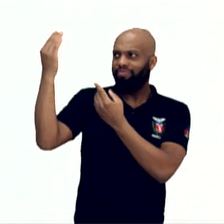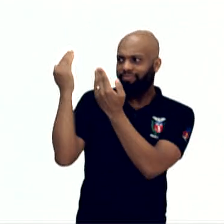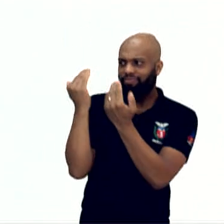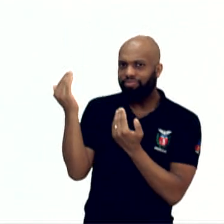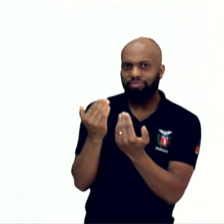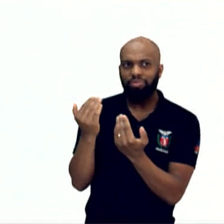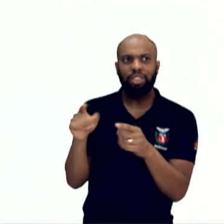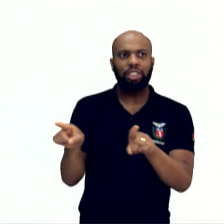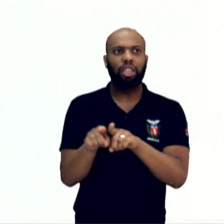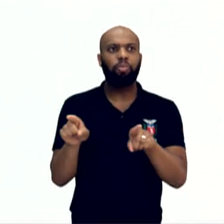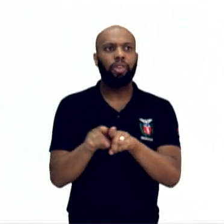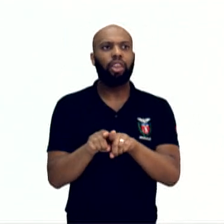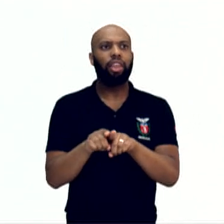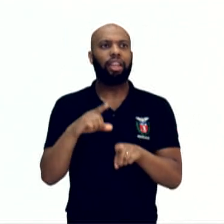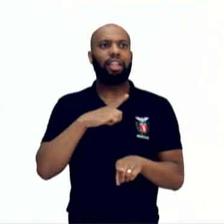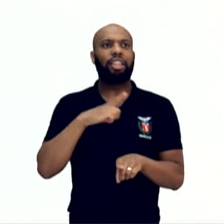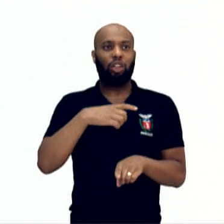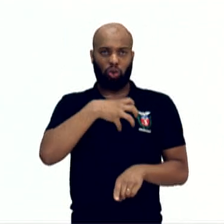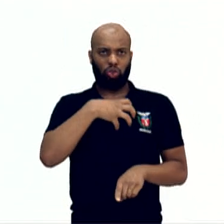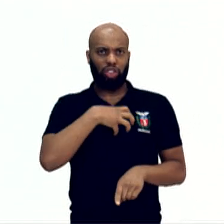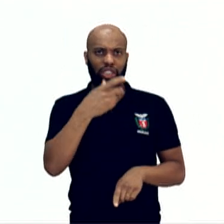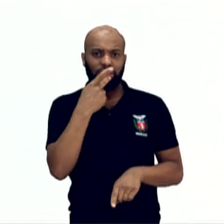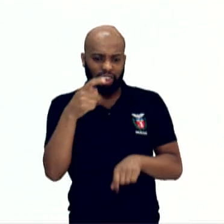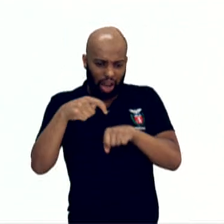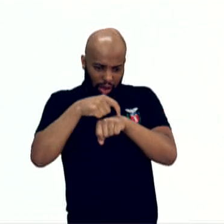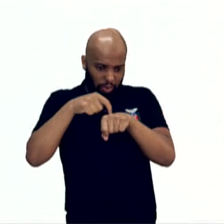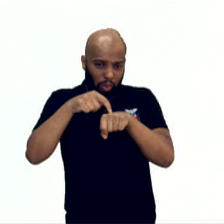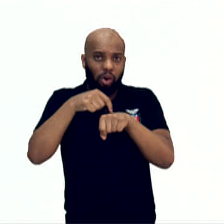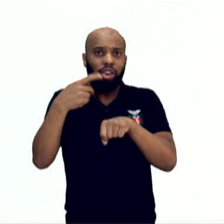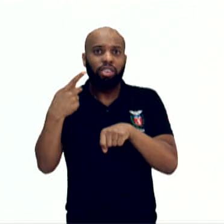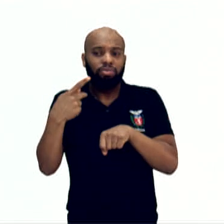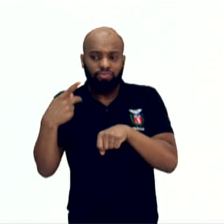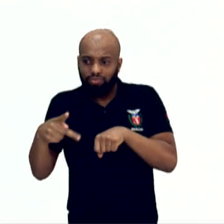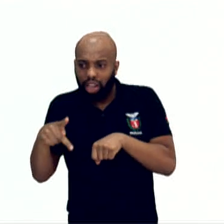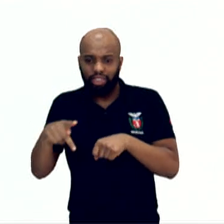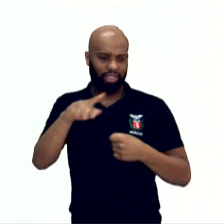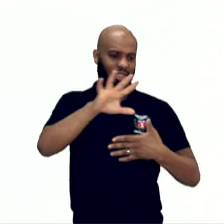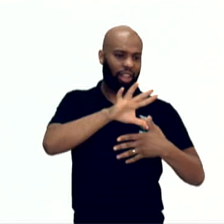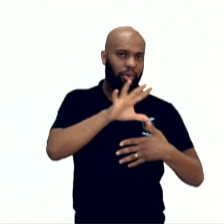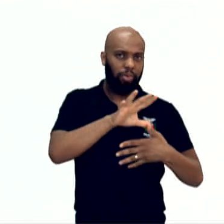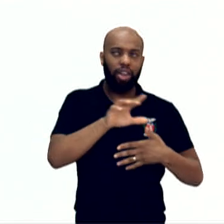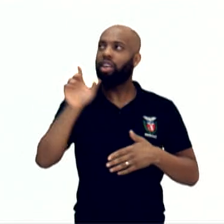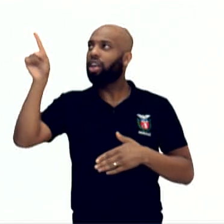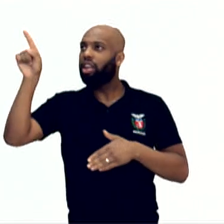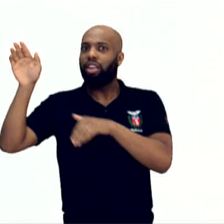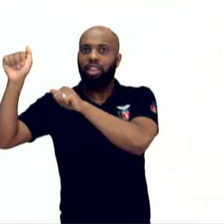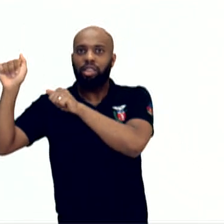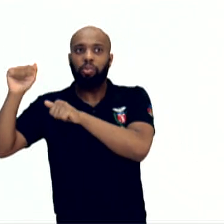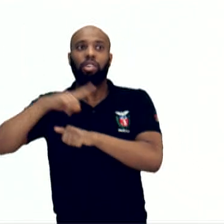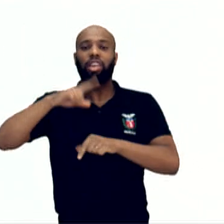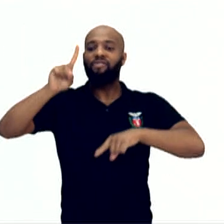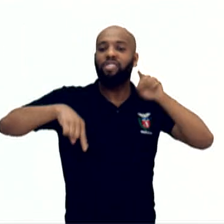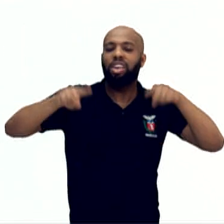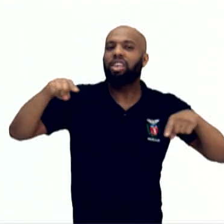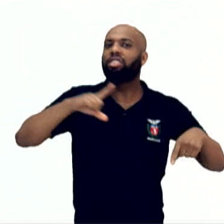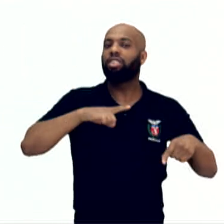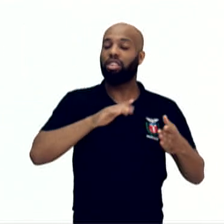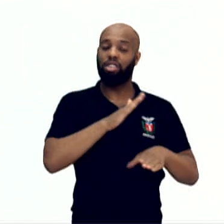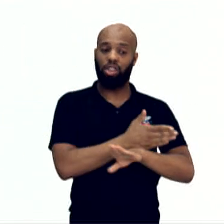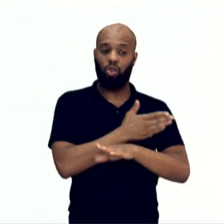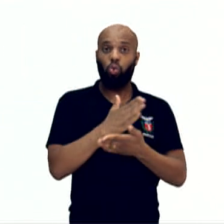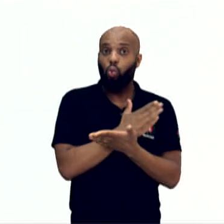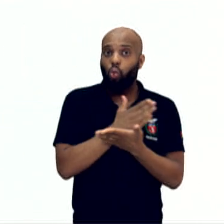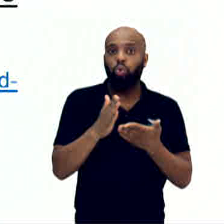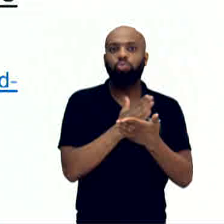a fruta. Frutilha, no contexto latino-americano, são possibilidades de variações dentro de alguns